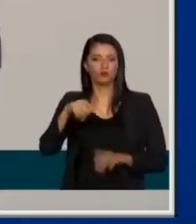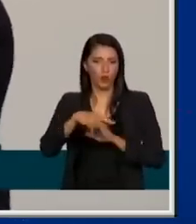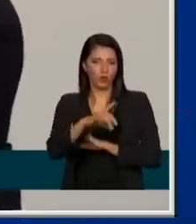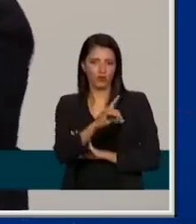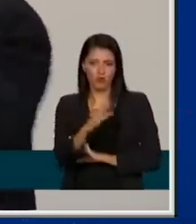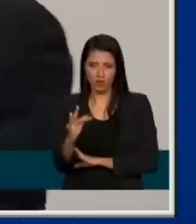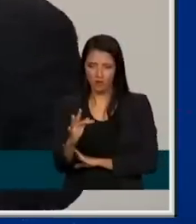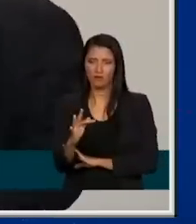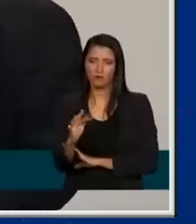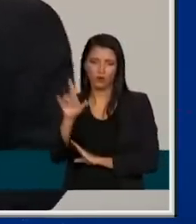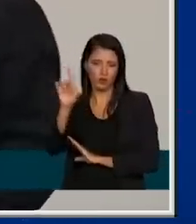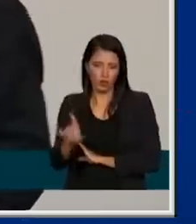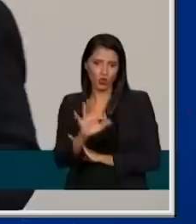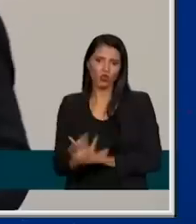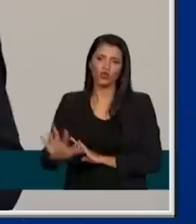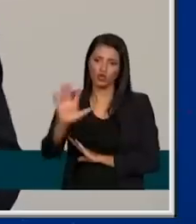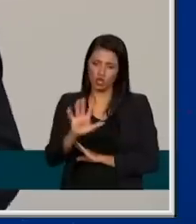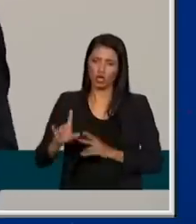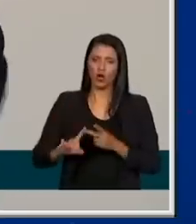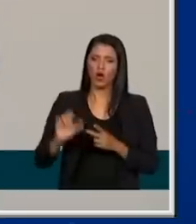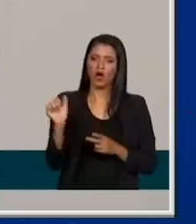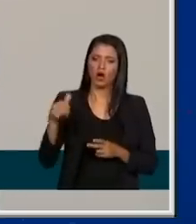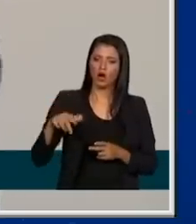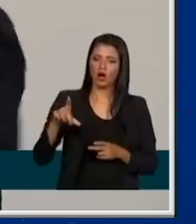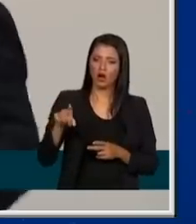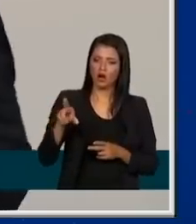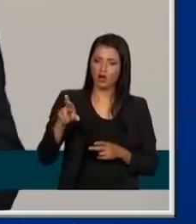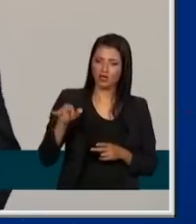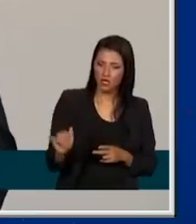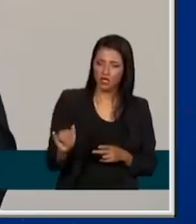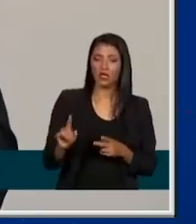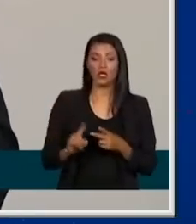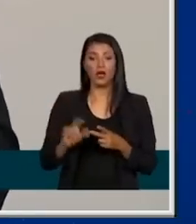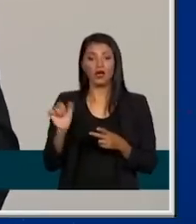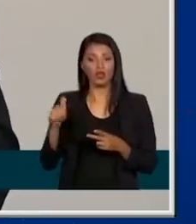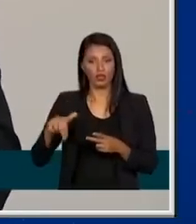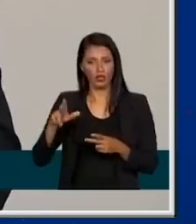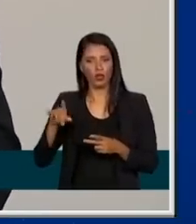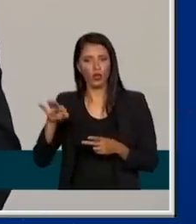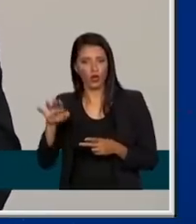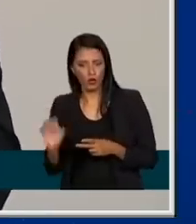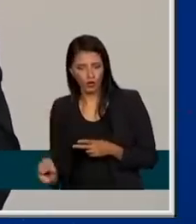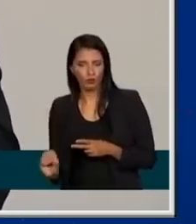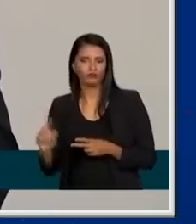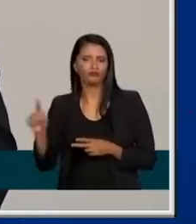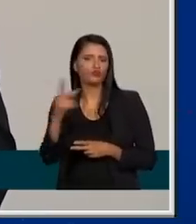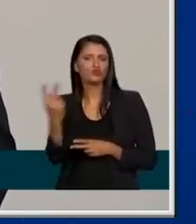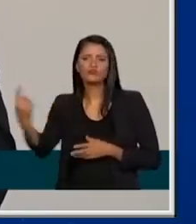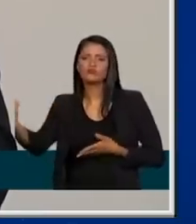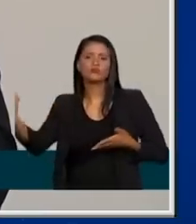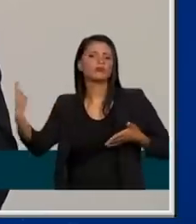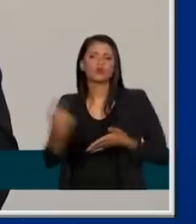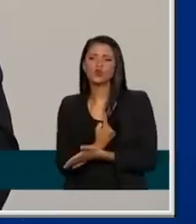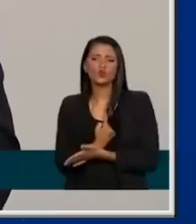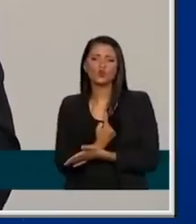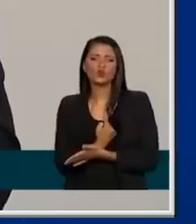isso prejudica né Essa essa pressão constante da militância ela acaba sendo prejudicada e esse tipo de